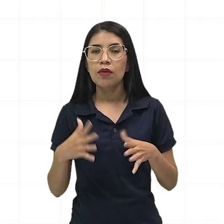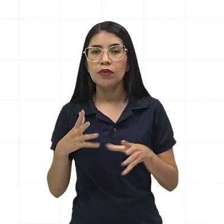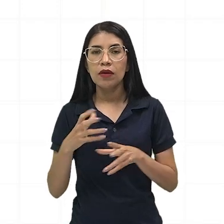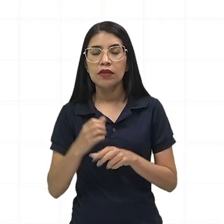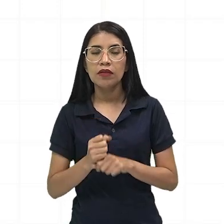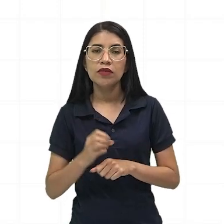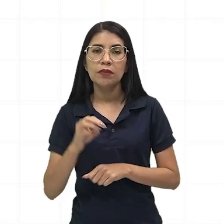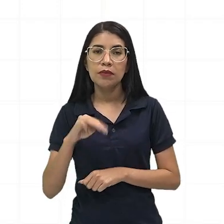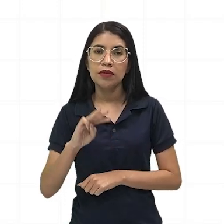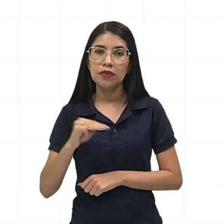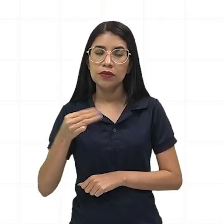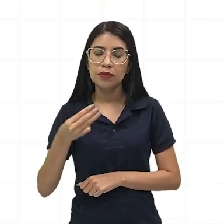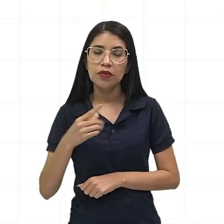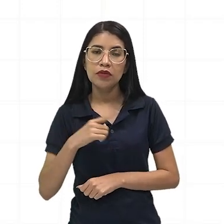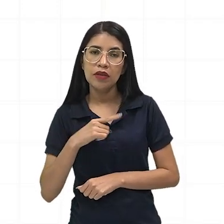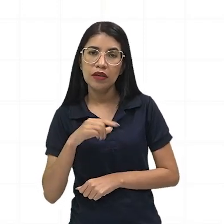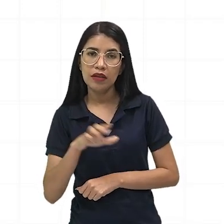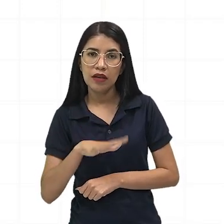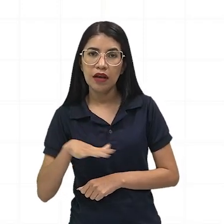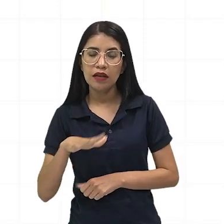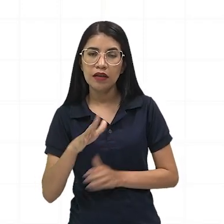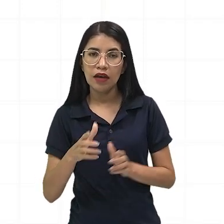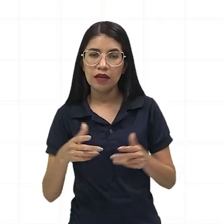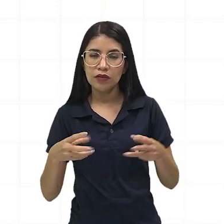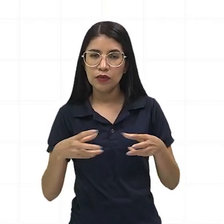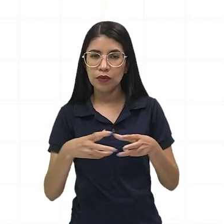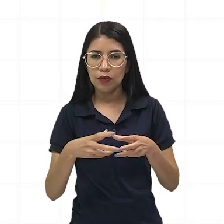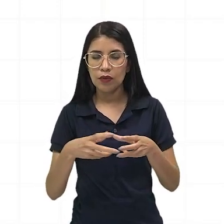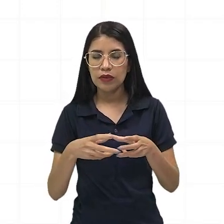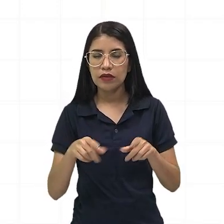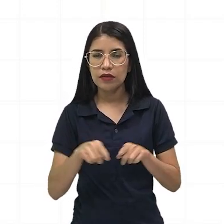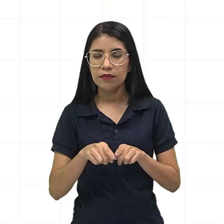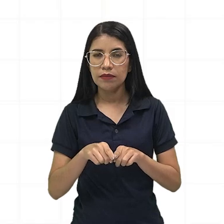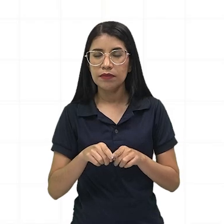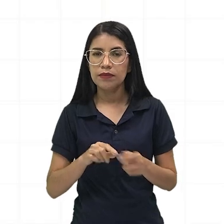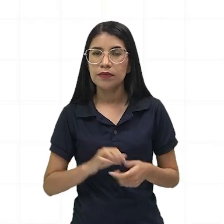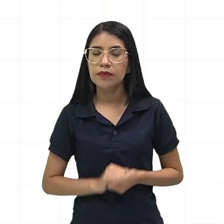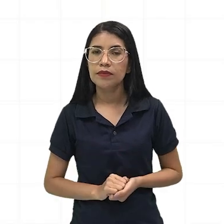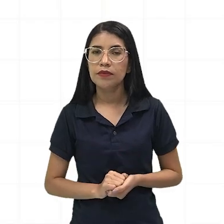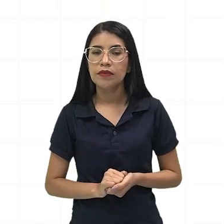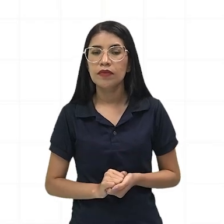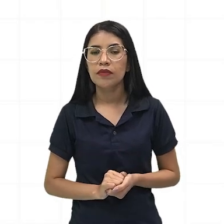cúbicos tem. Para saber quantos metros cúbicos, nós vamos multiplicar.